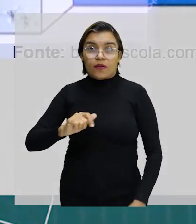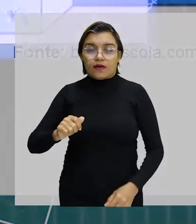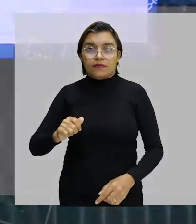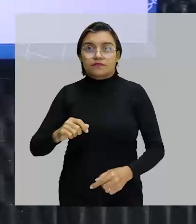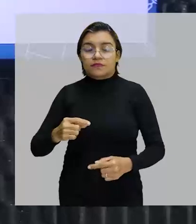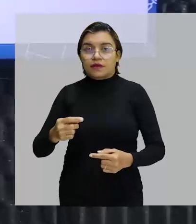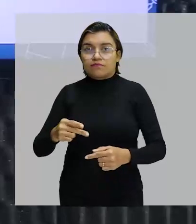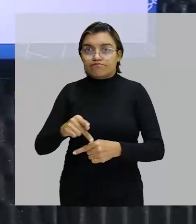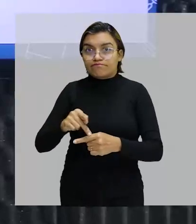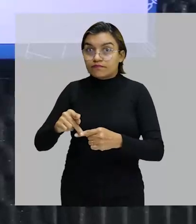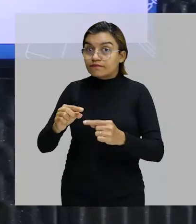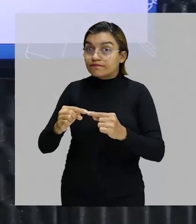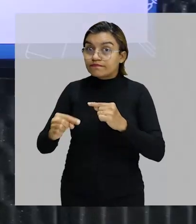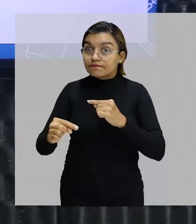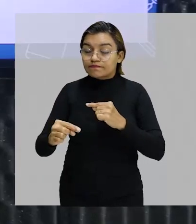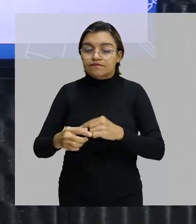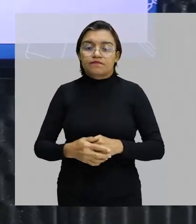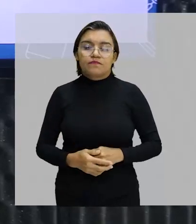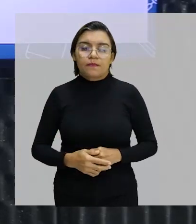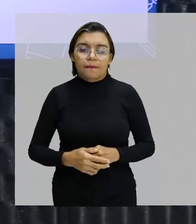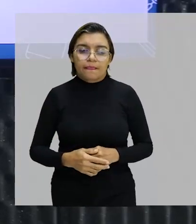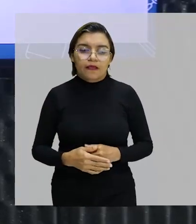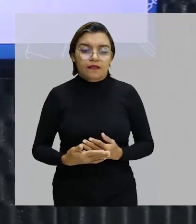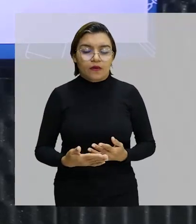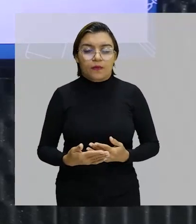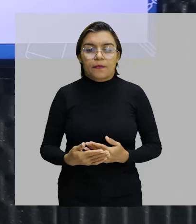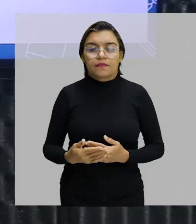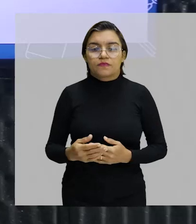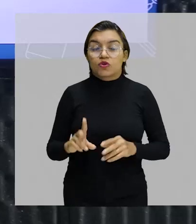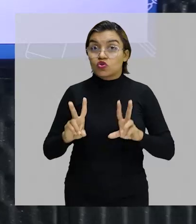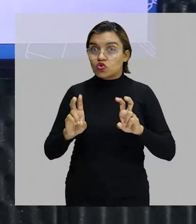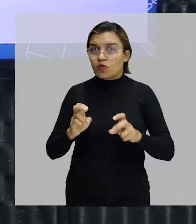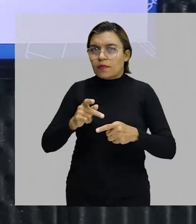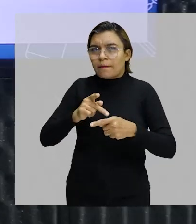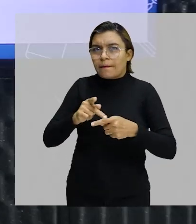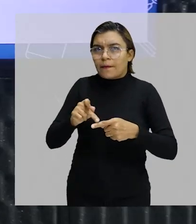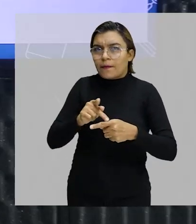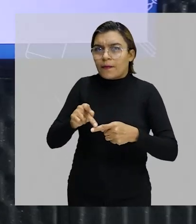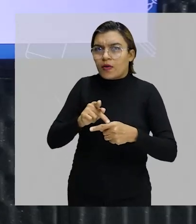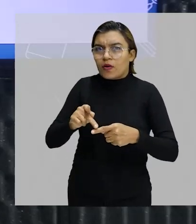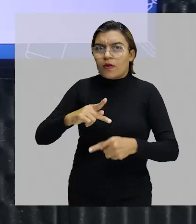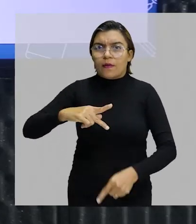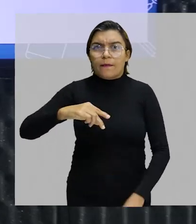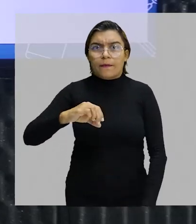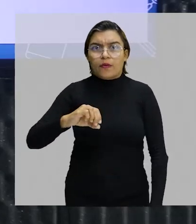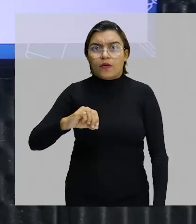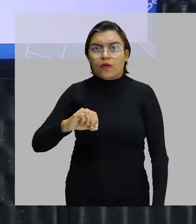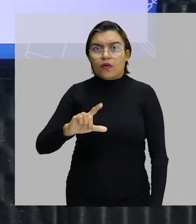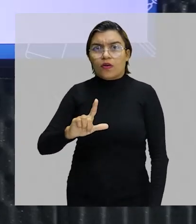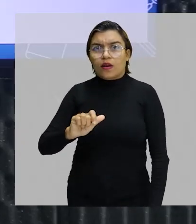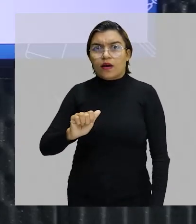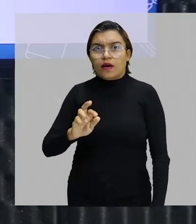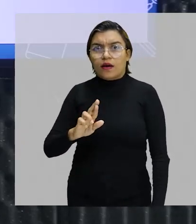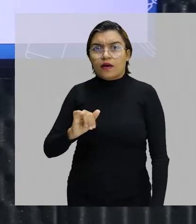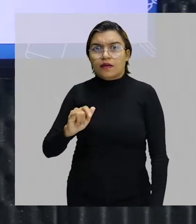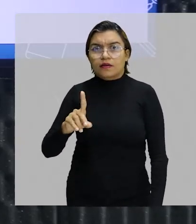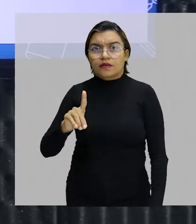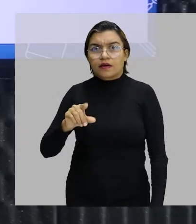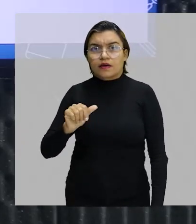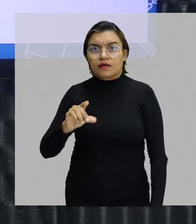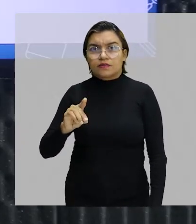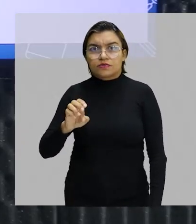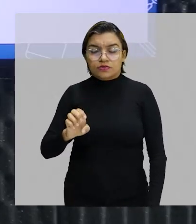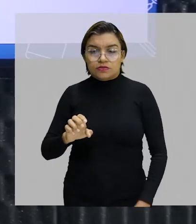certo? Além da questão da polaridade, olha só, a água possui algo chamado de